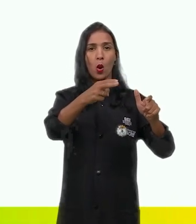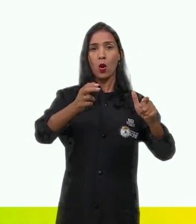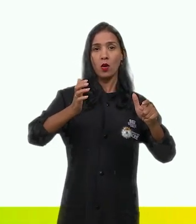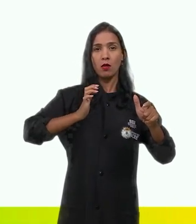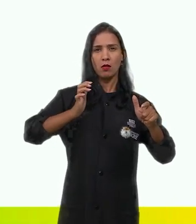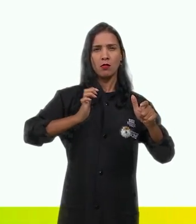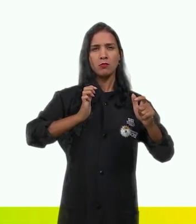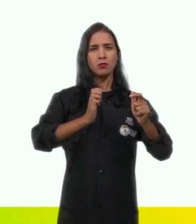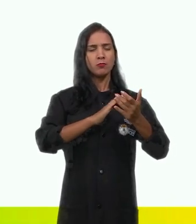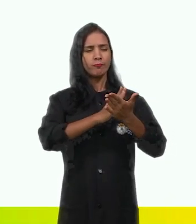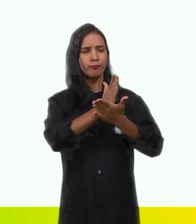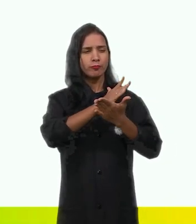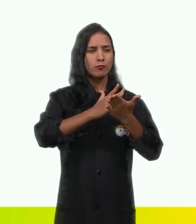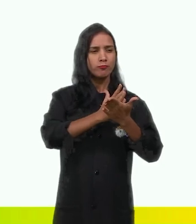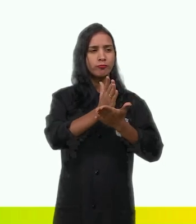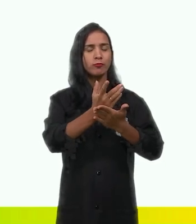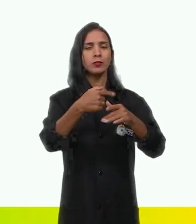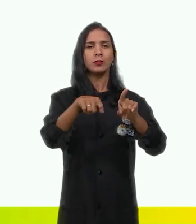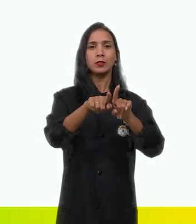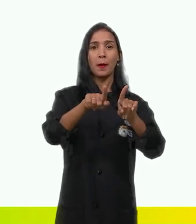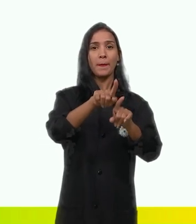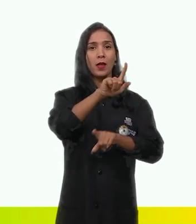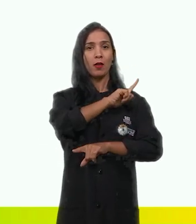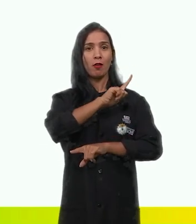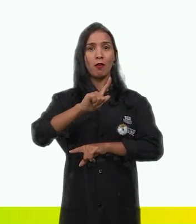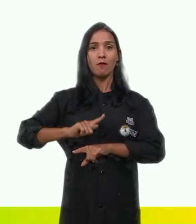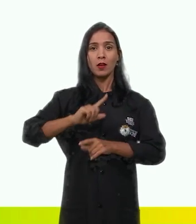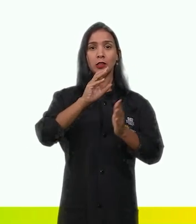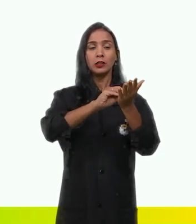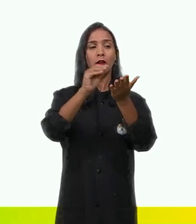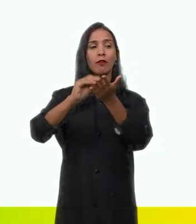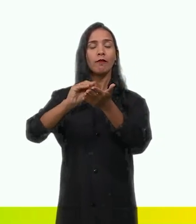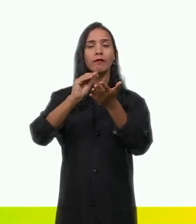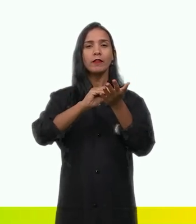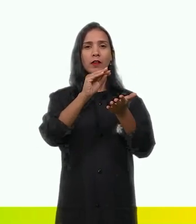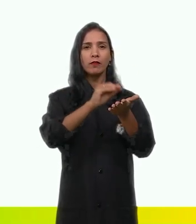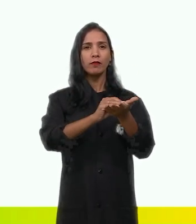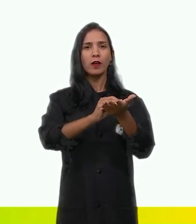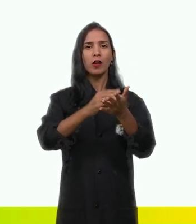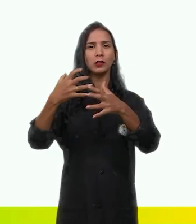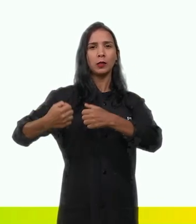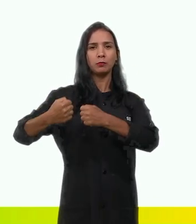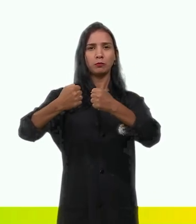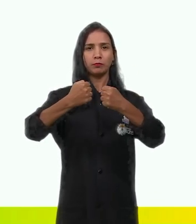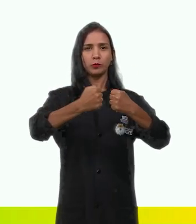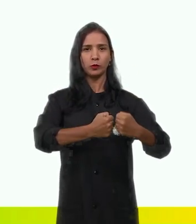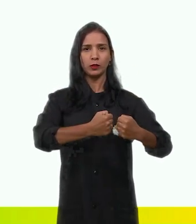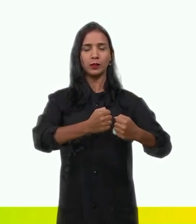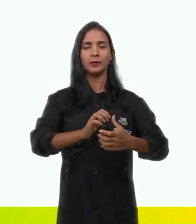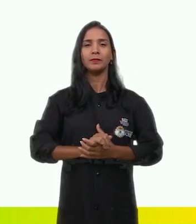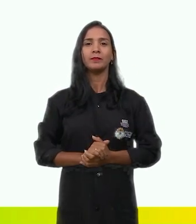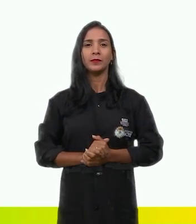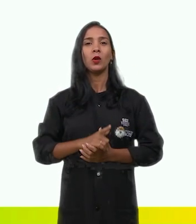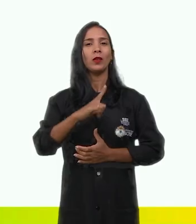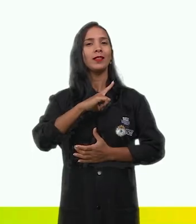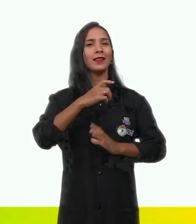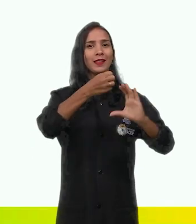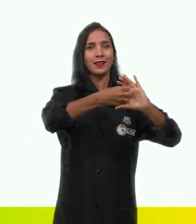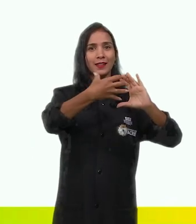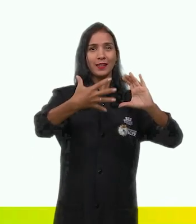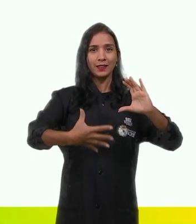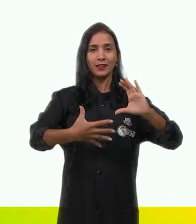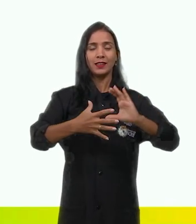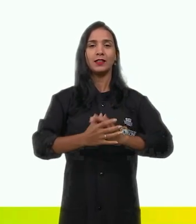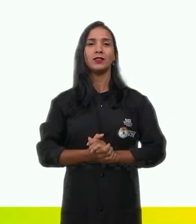de legitimidade do governo e tensões sociais latentes. Então, primeiro fator aí, sintomas.